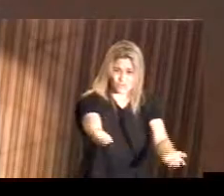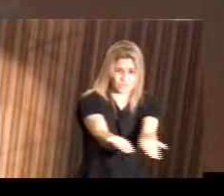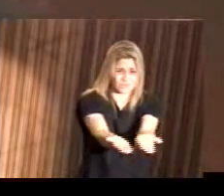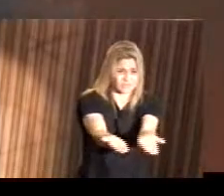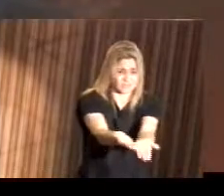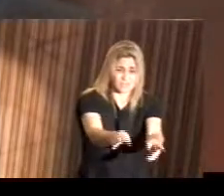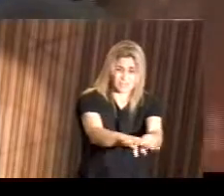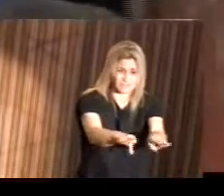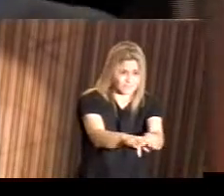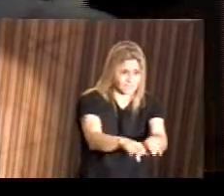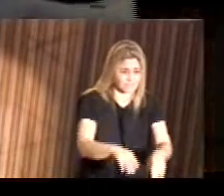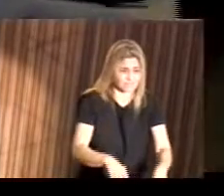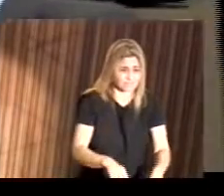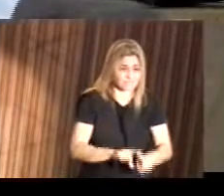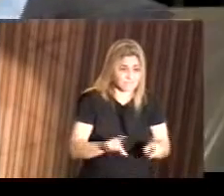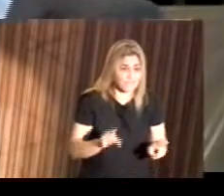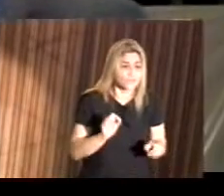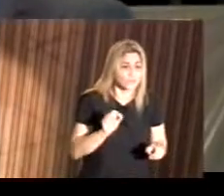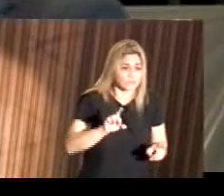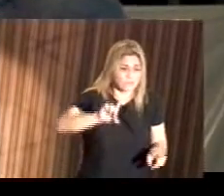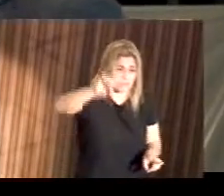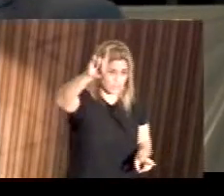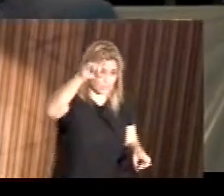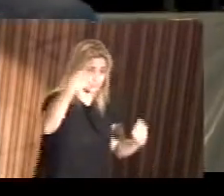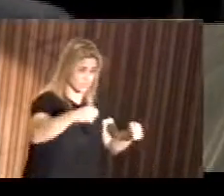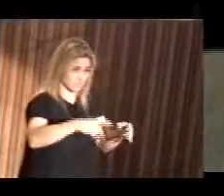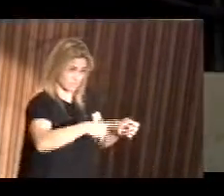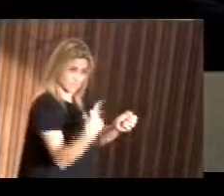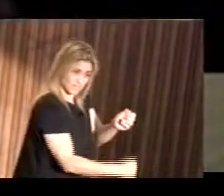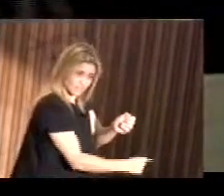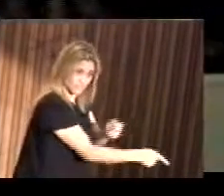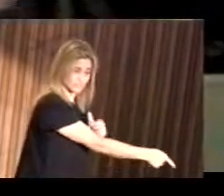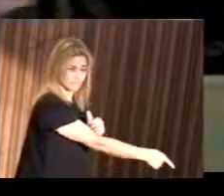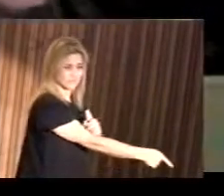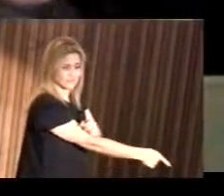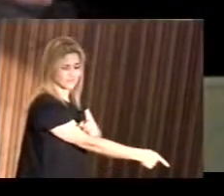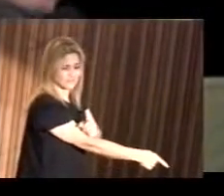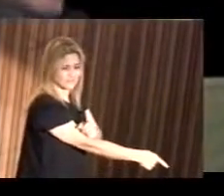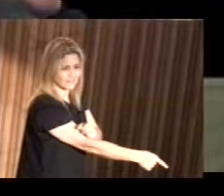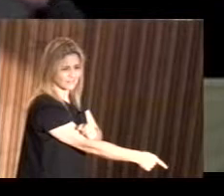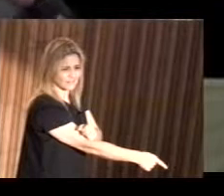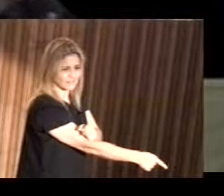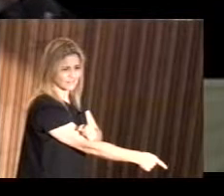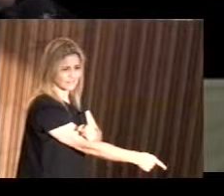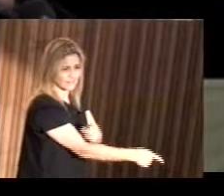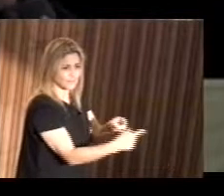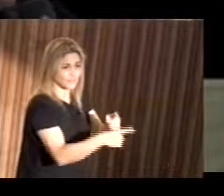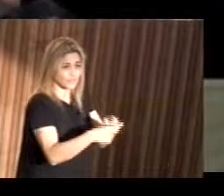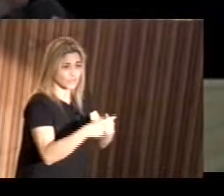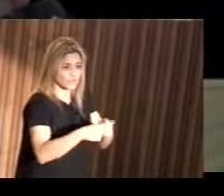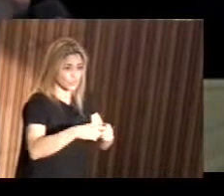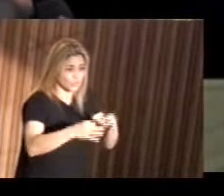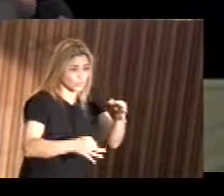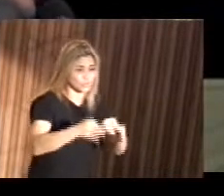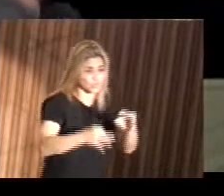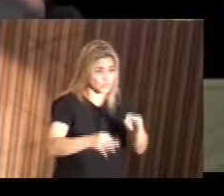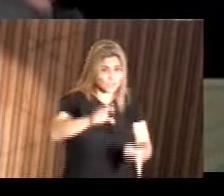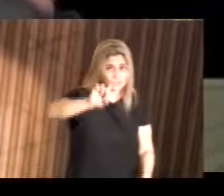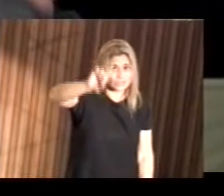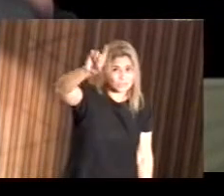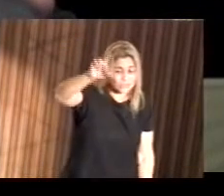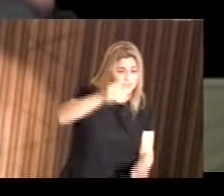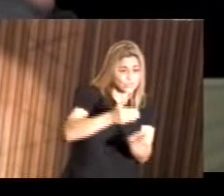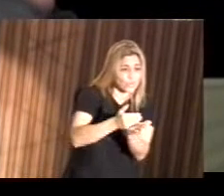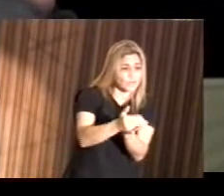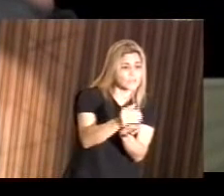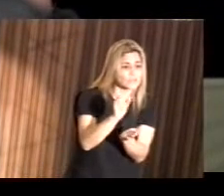que disciplinar primeiro os seus servos. Porque a Bíblia diz que o juízo de Deus começa pela sua